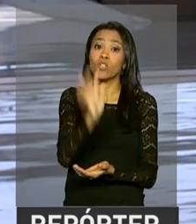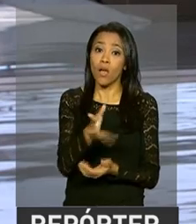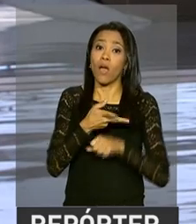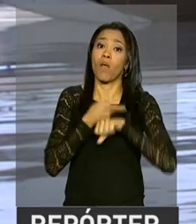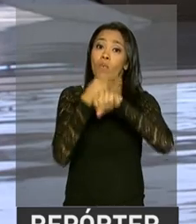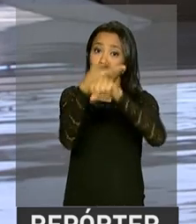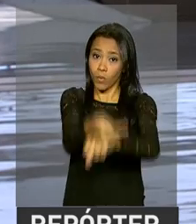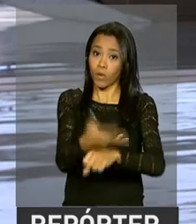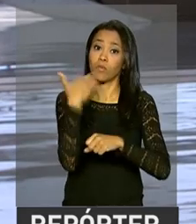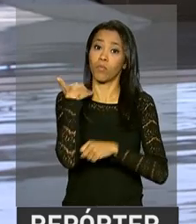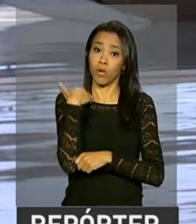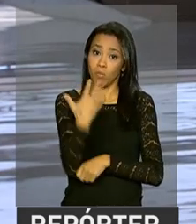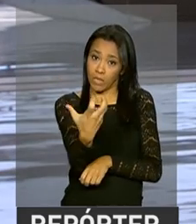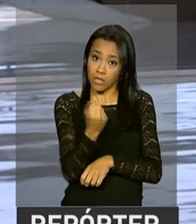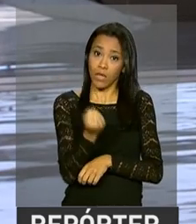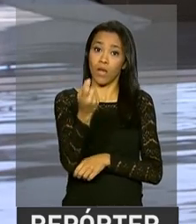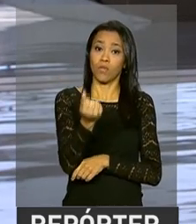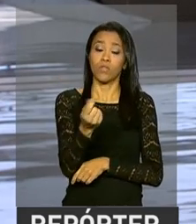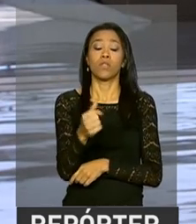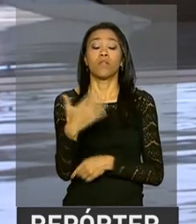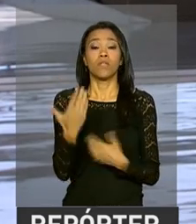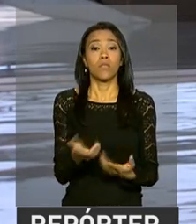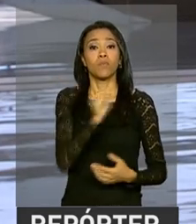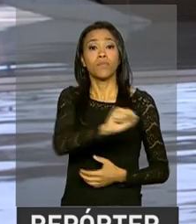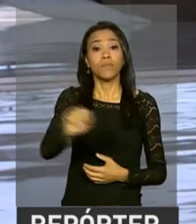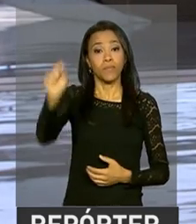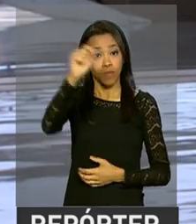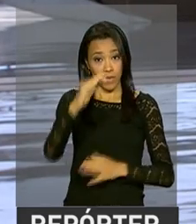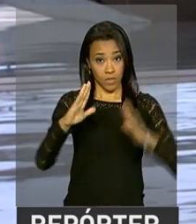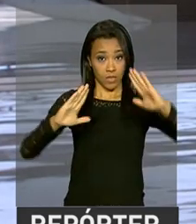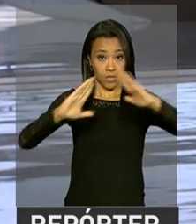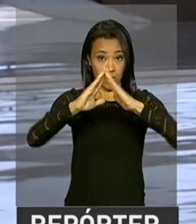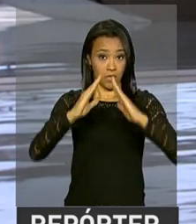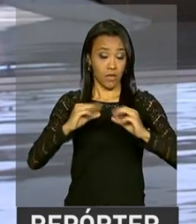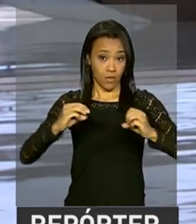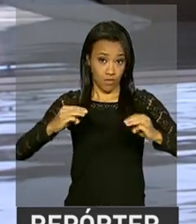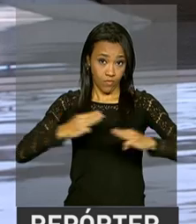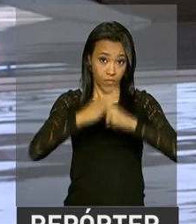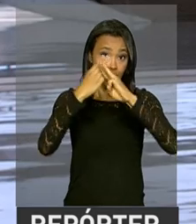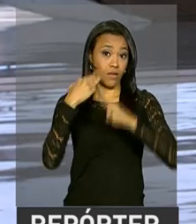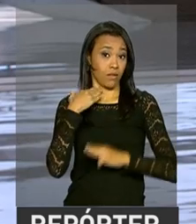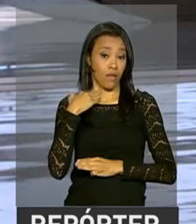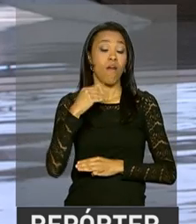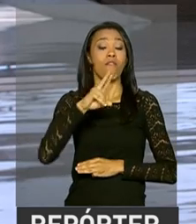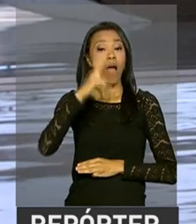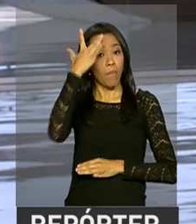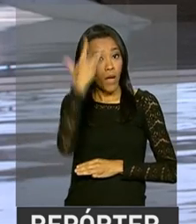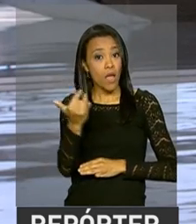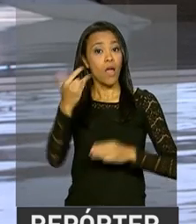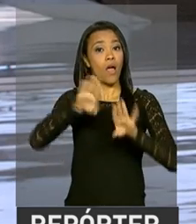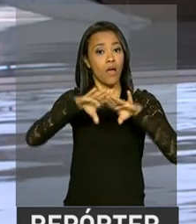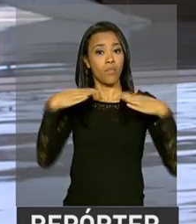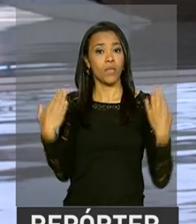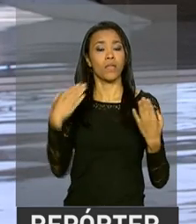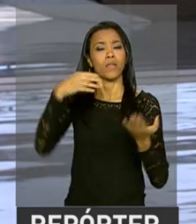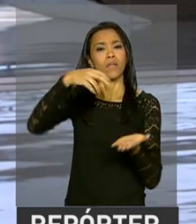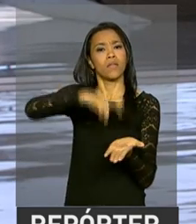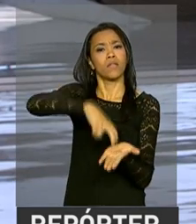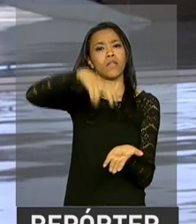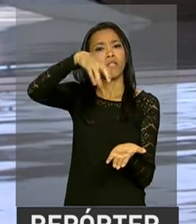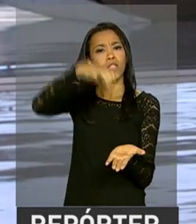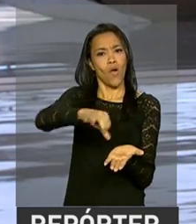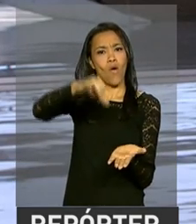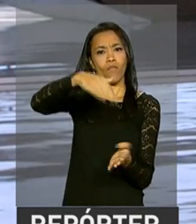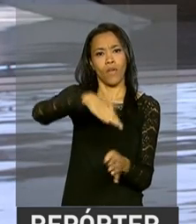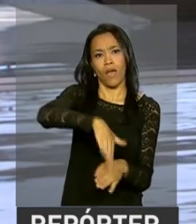contas do fundo. E as agências da Caixa também vão funcionar amanhã, das 9 às